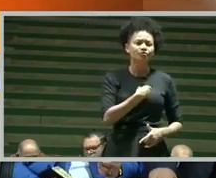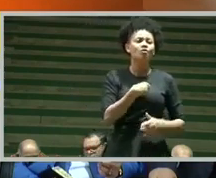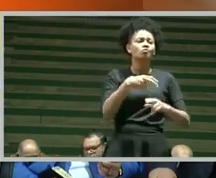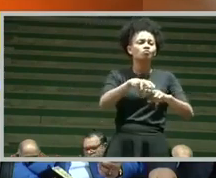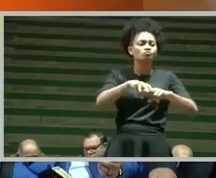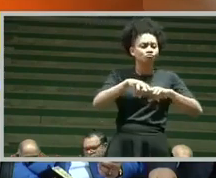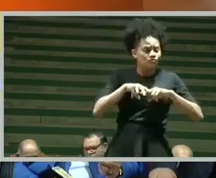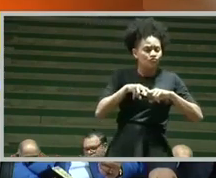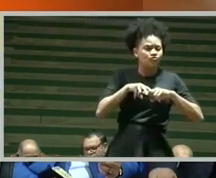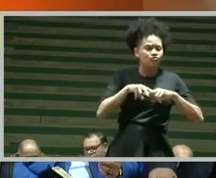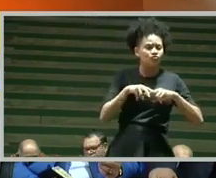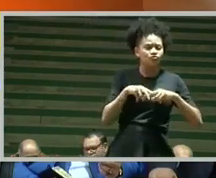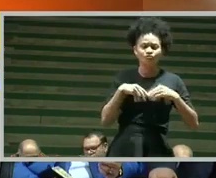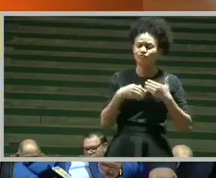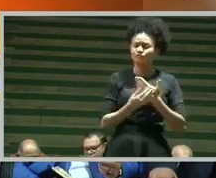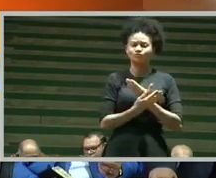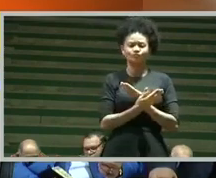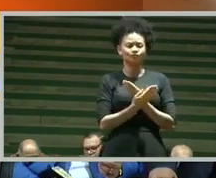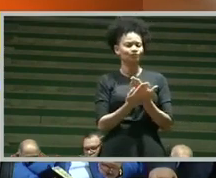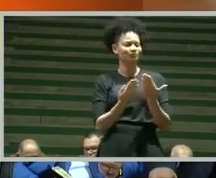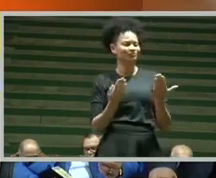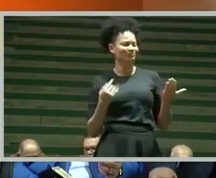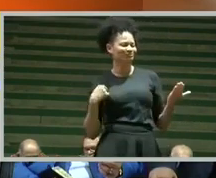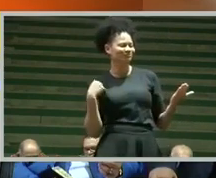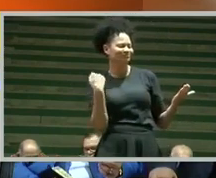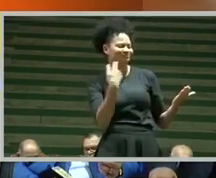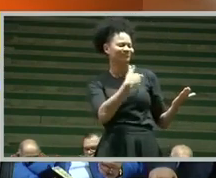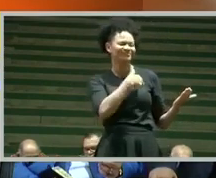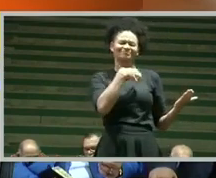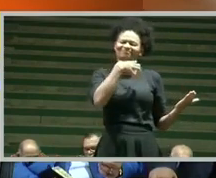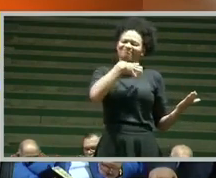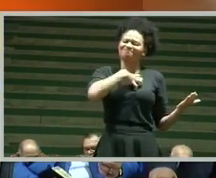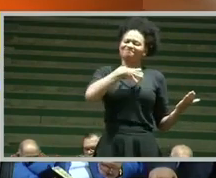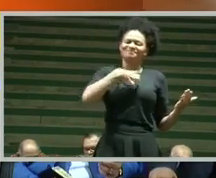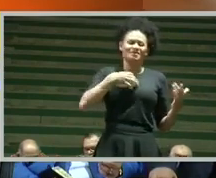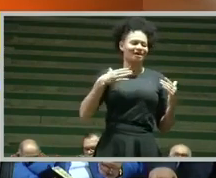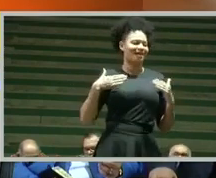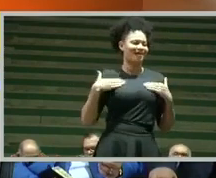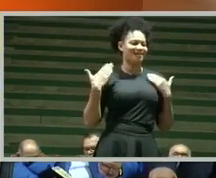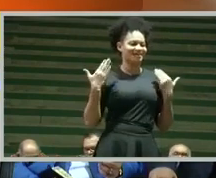por isso estamos alegres.